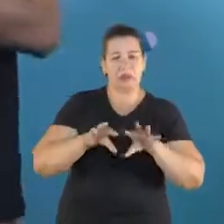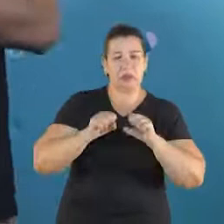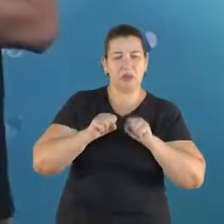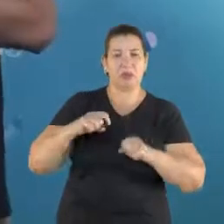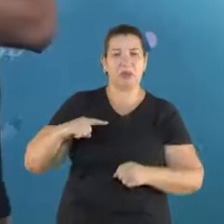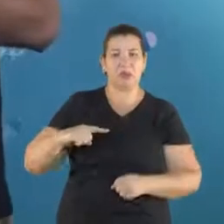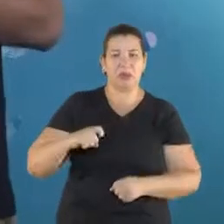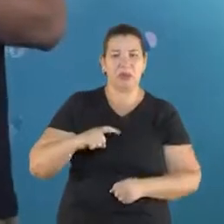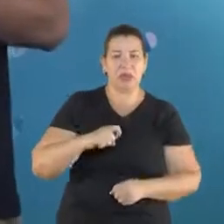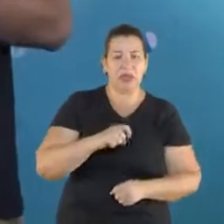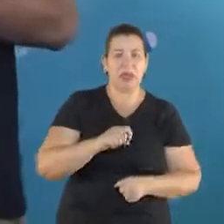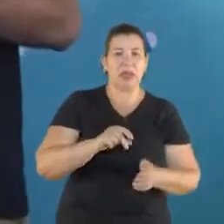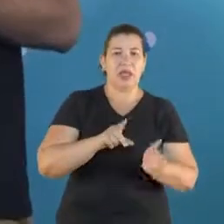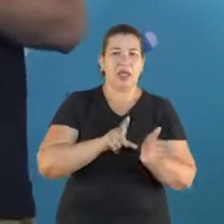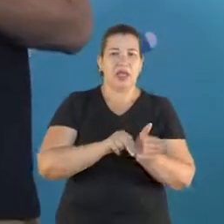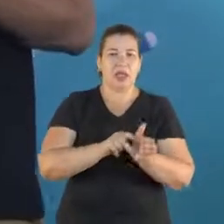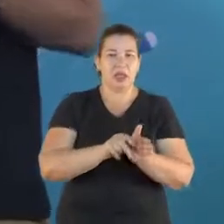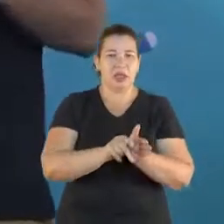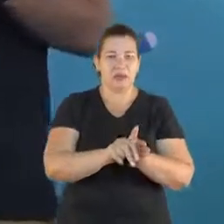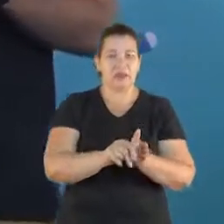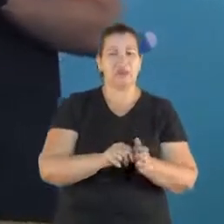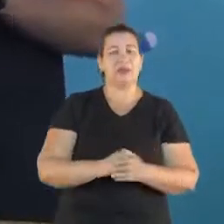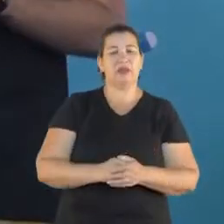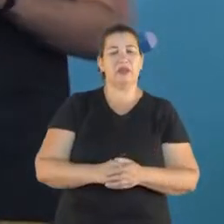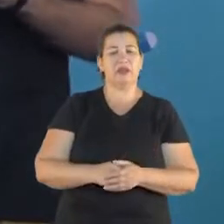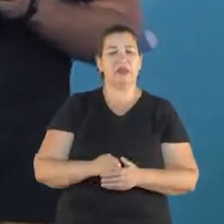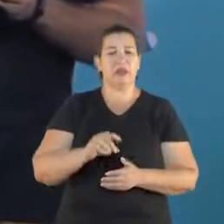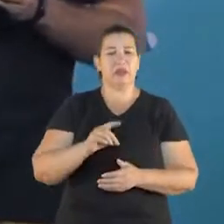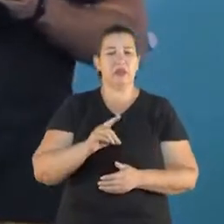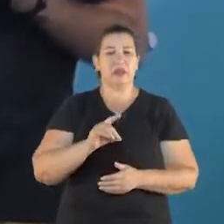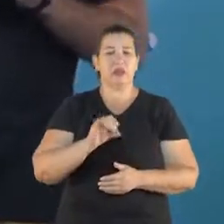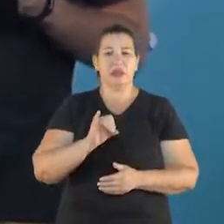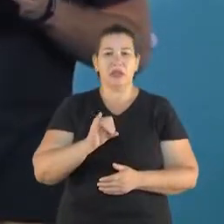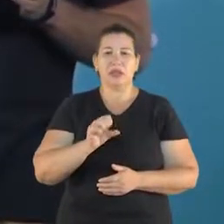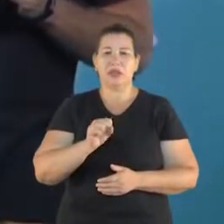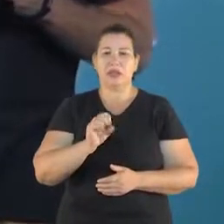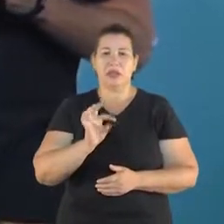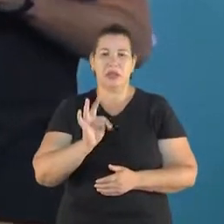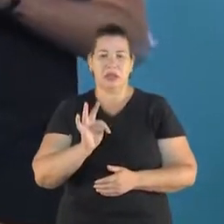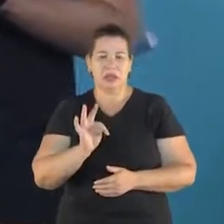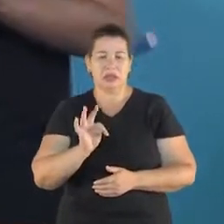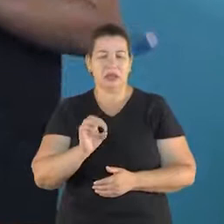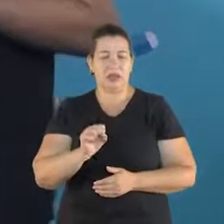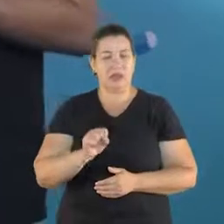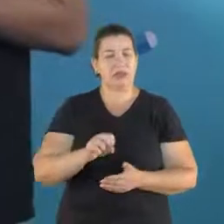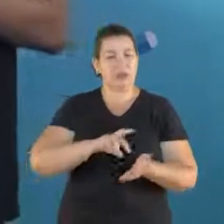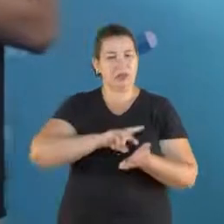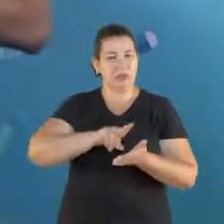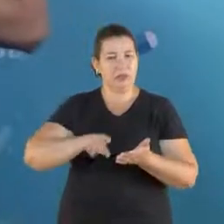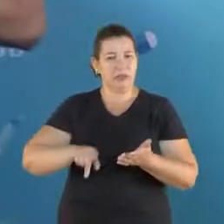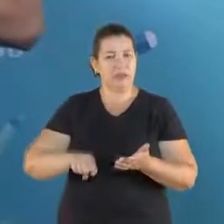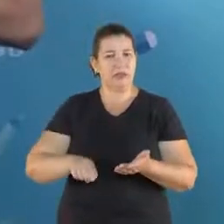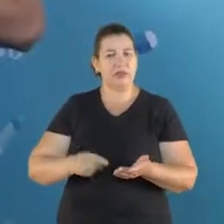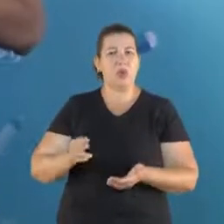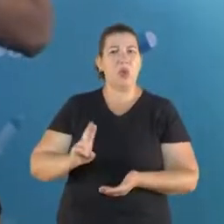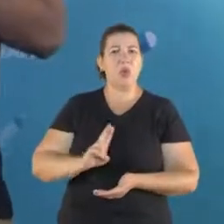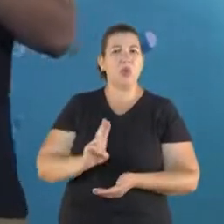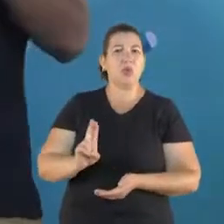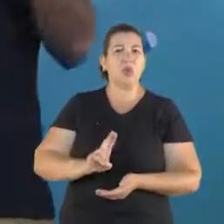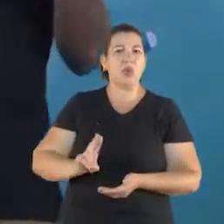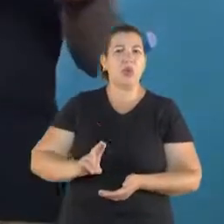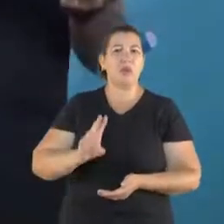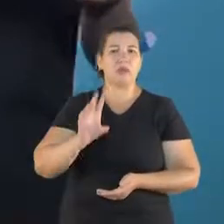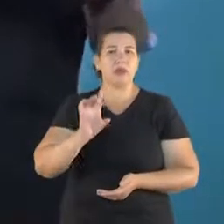e os protozoários. Como exemplo das ISTs causadas por vírus, ou as virais, nós podemos citar o HIV,